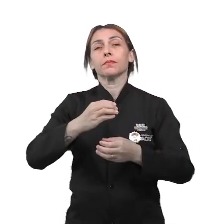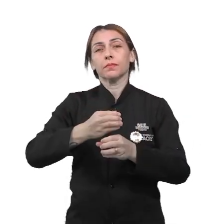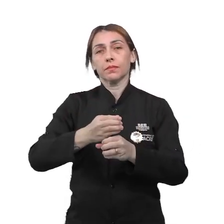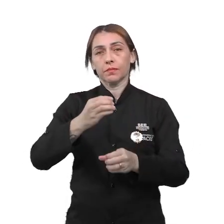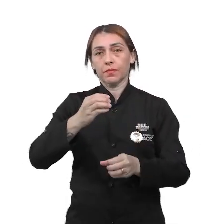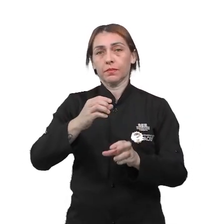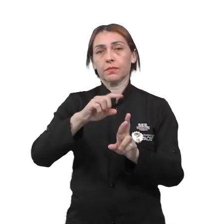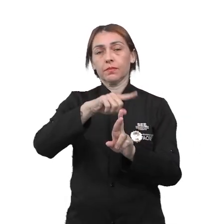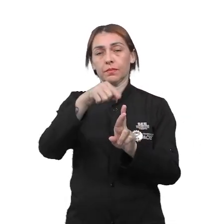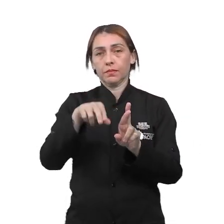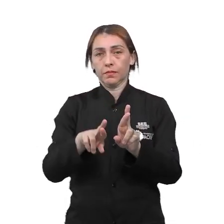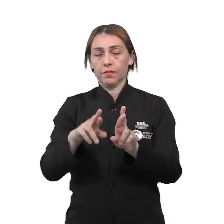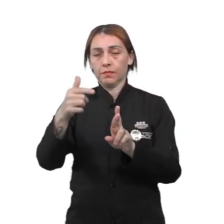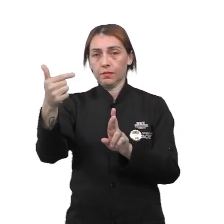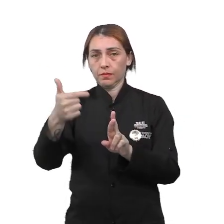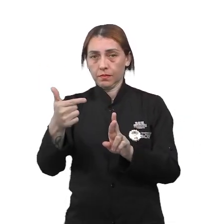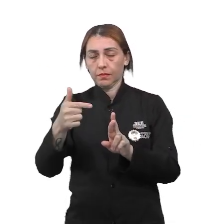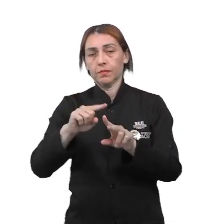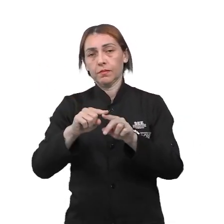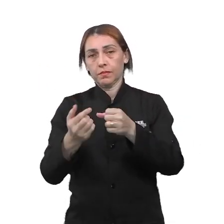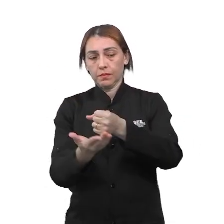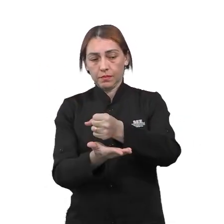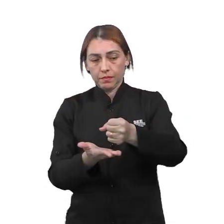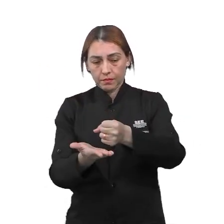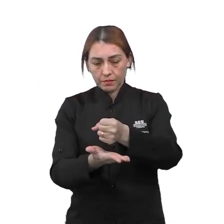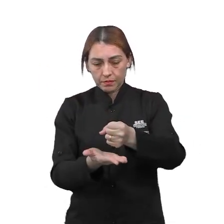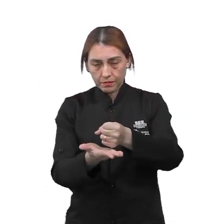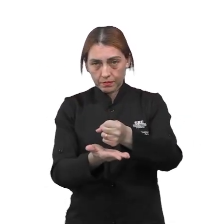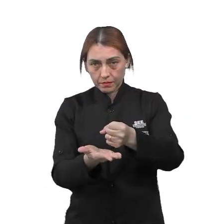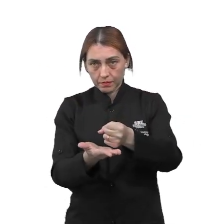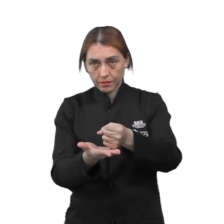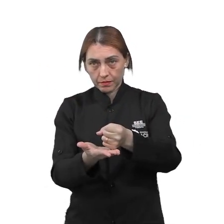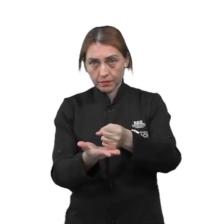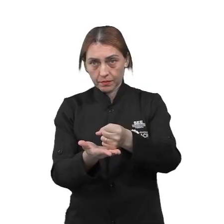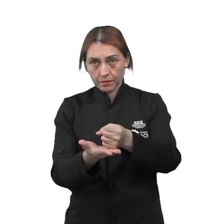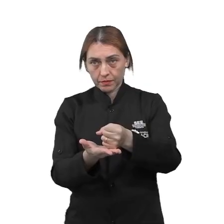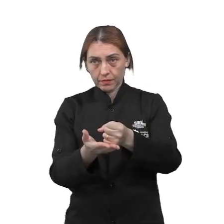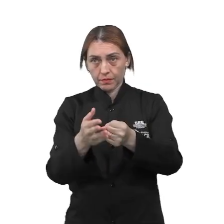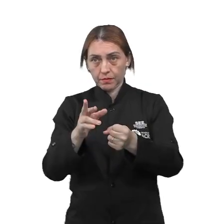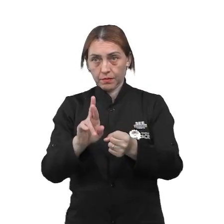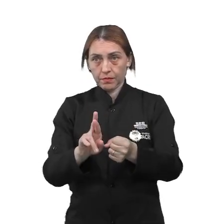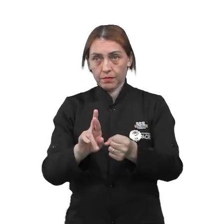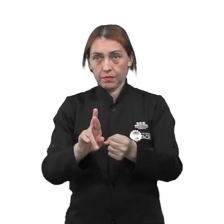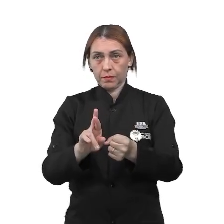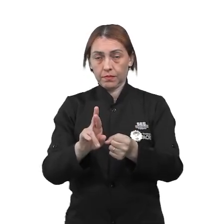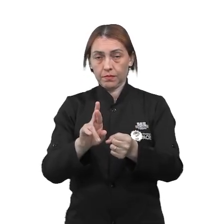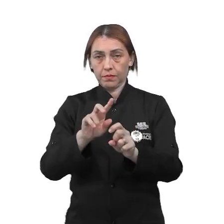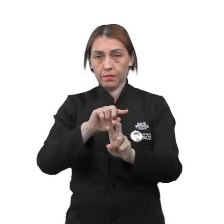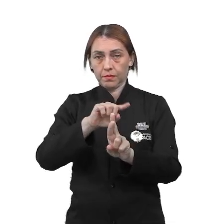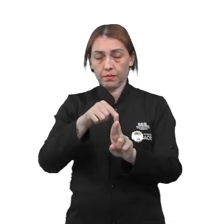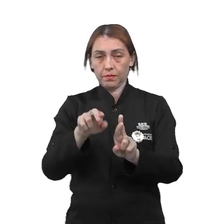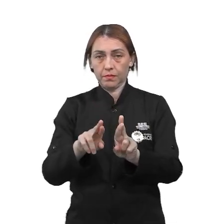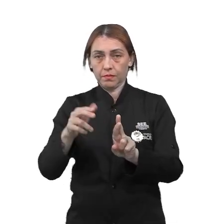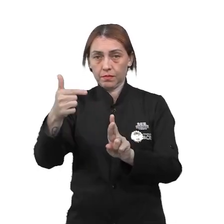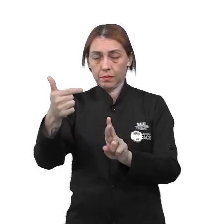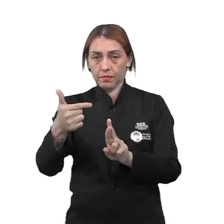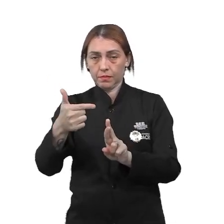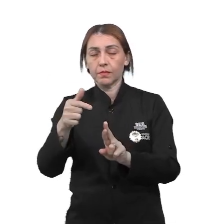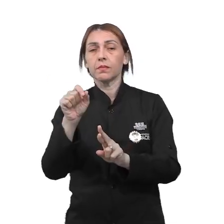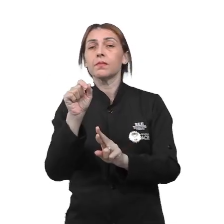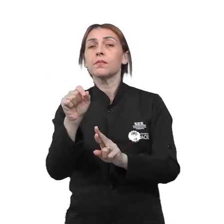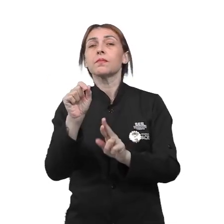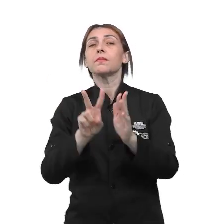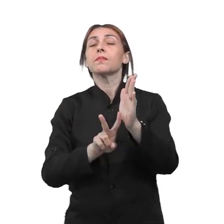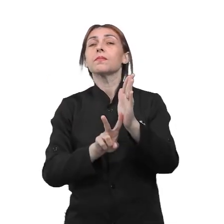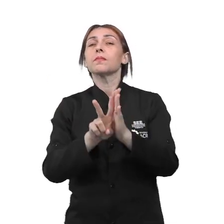ser πr ao quadrado, mas eu estou mexendo com a base, né? Ou seja, a área da base vai ser πr ao quadrado. O que é